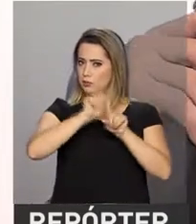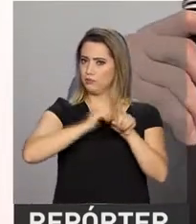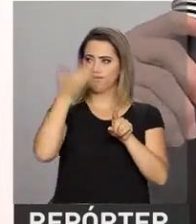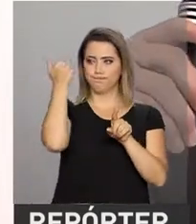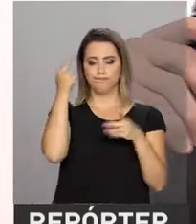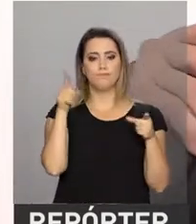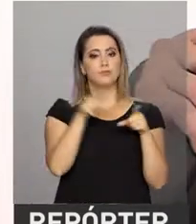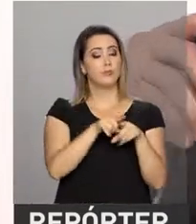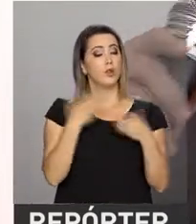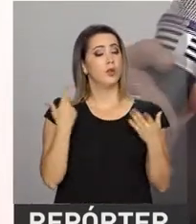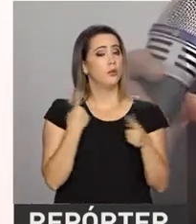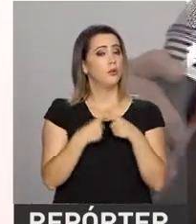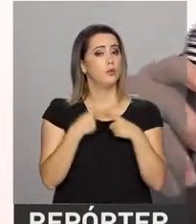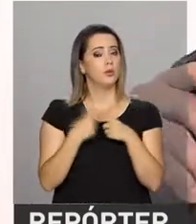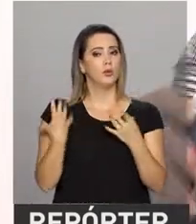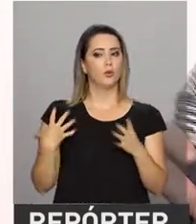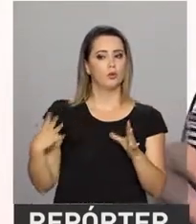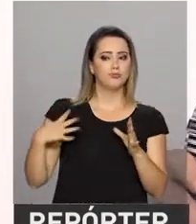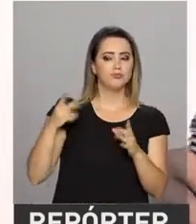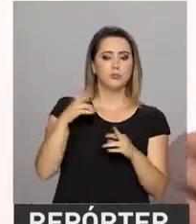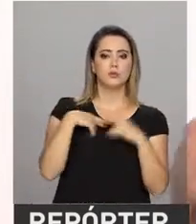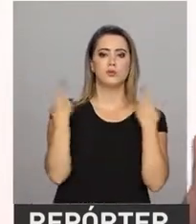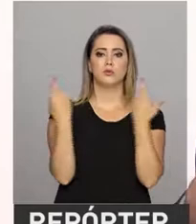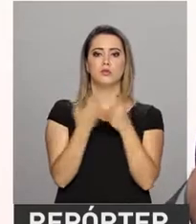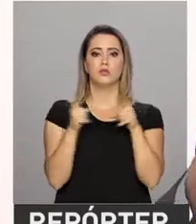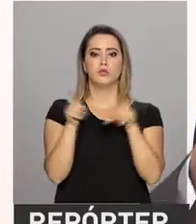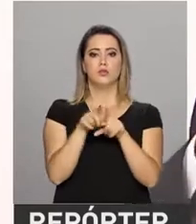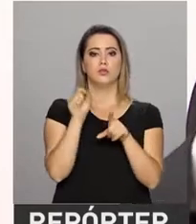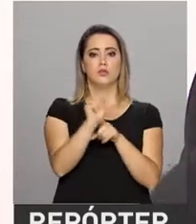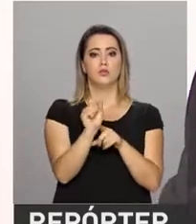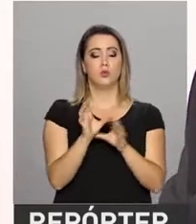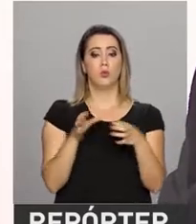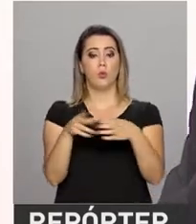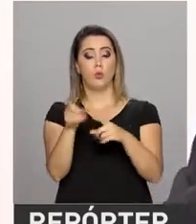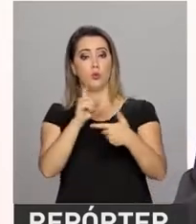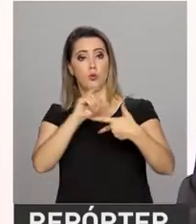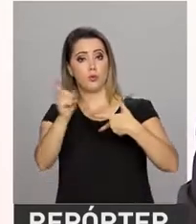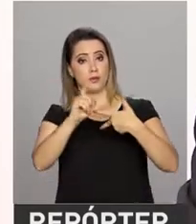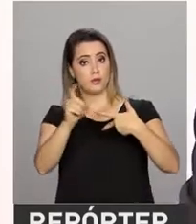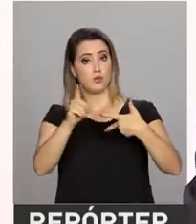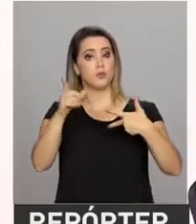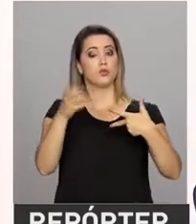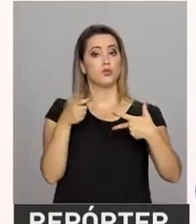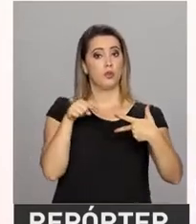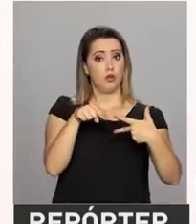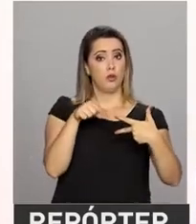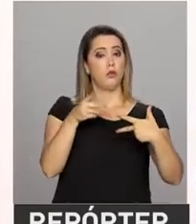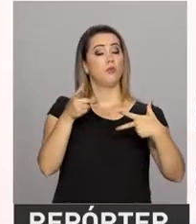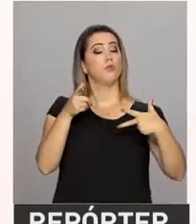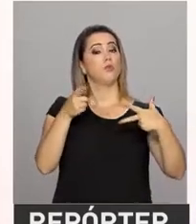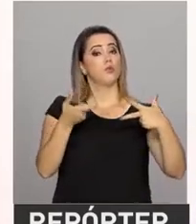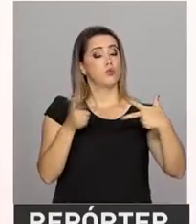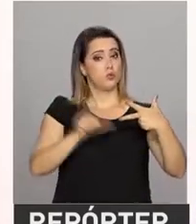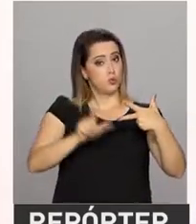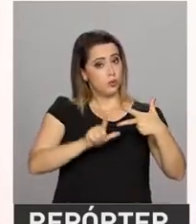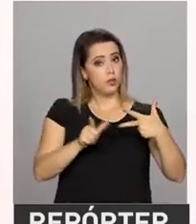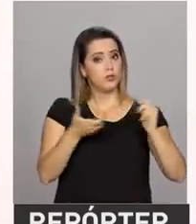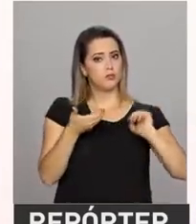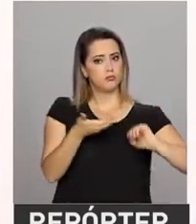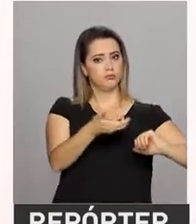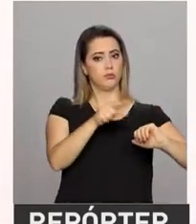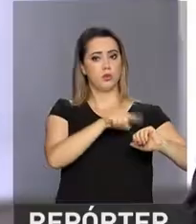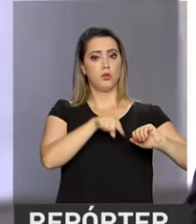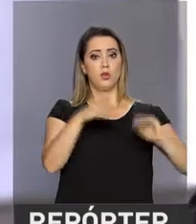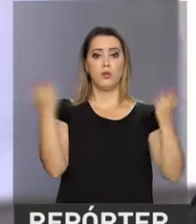flu que uma conjugação convenhamos entre o executivo eo congresso nacional e agora com a compreensão da